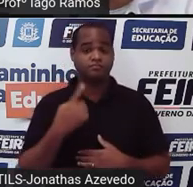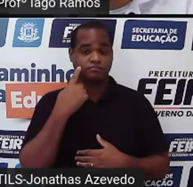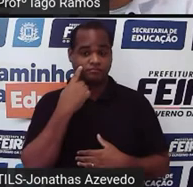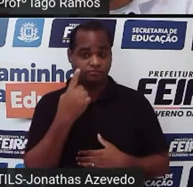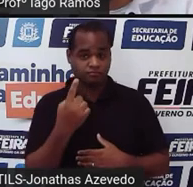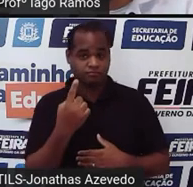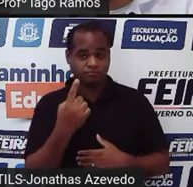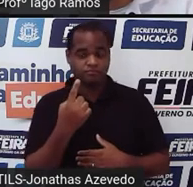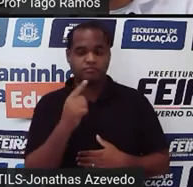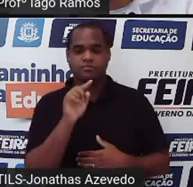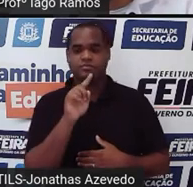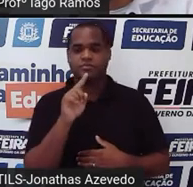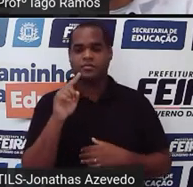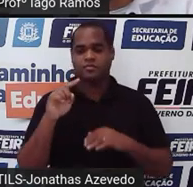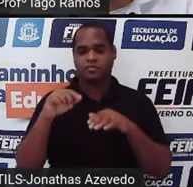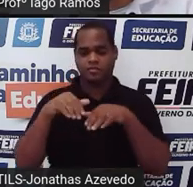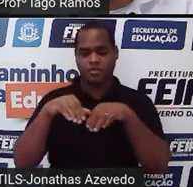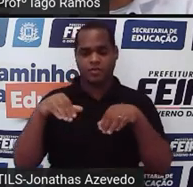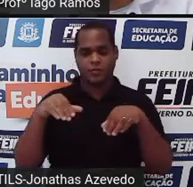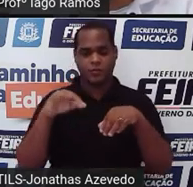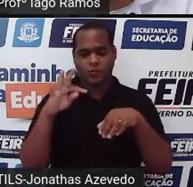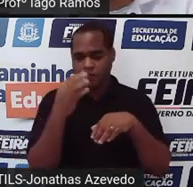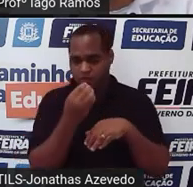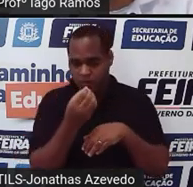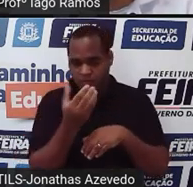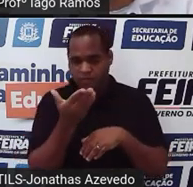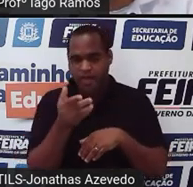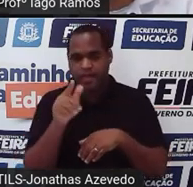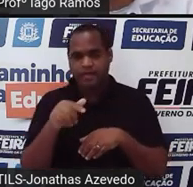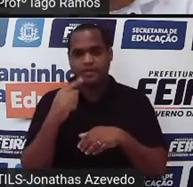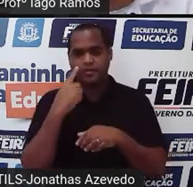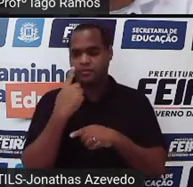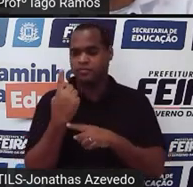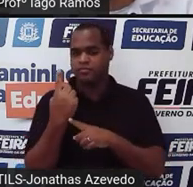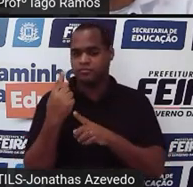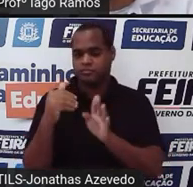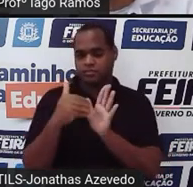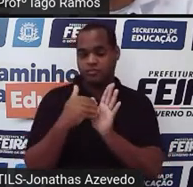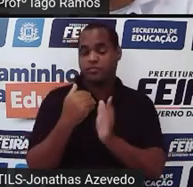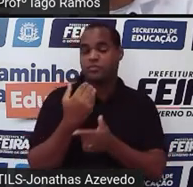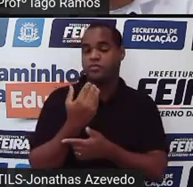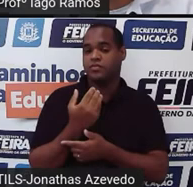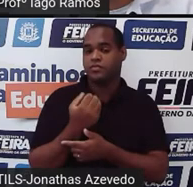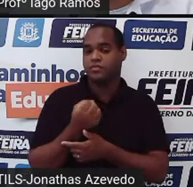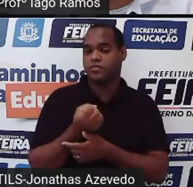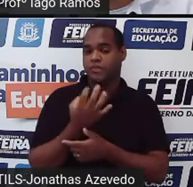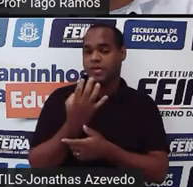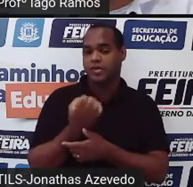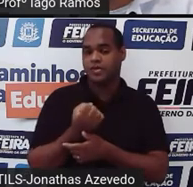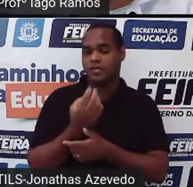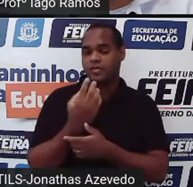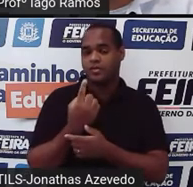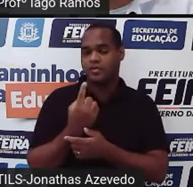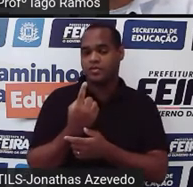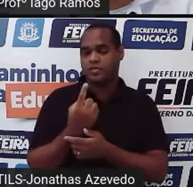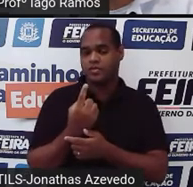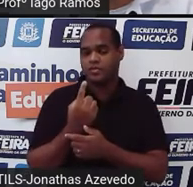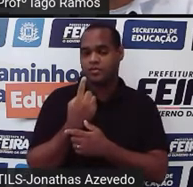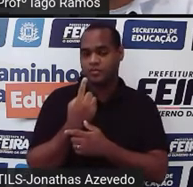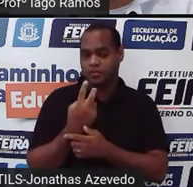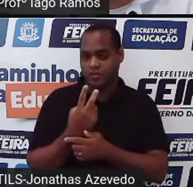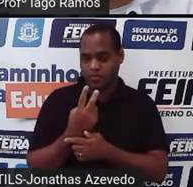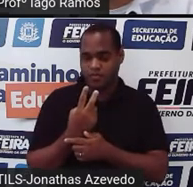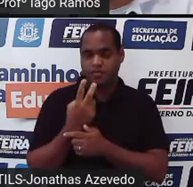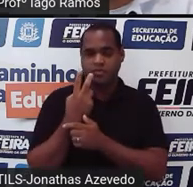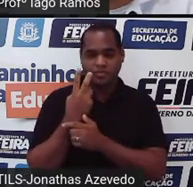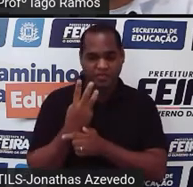comprimento do paralelepípedo todo ou seja dessa ponta até essa ponta vai ser um mais um